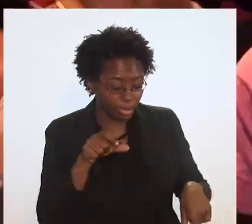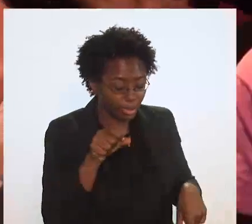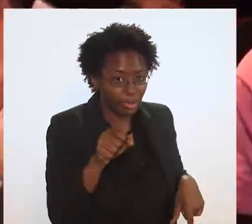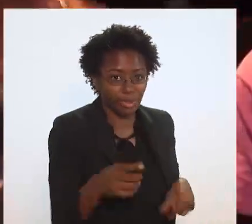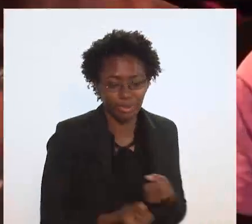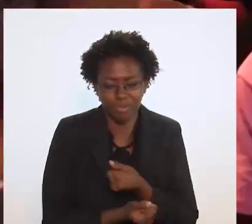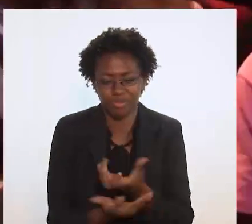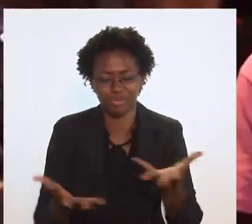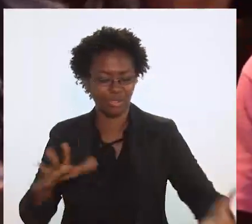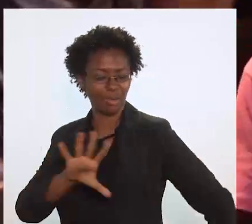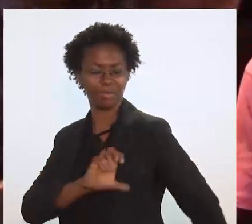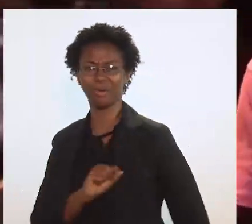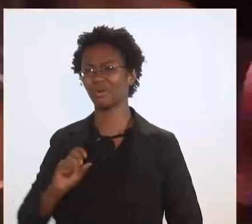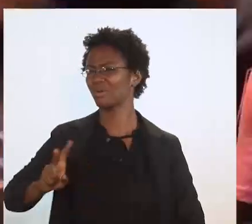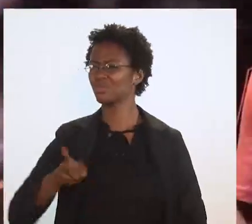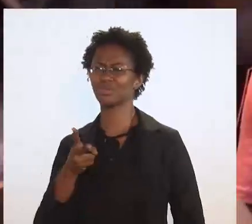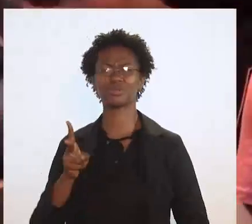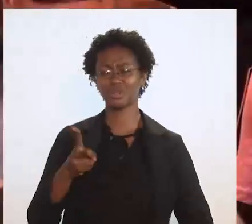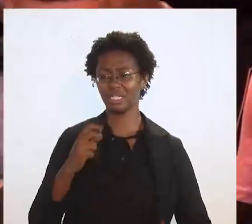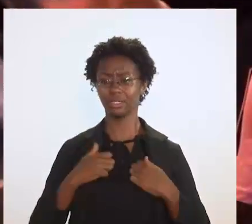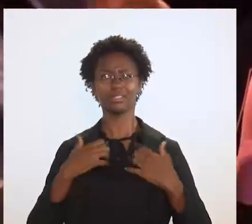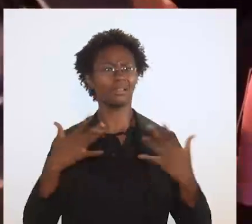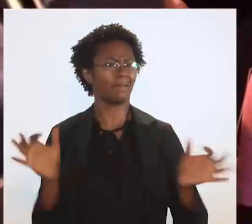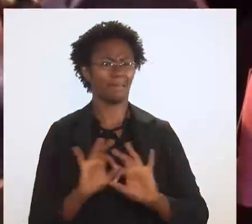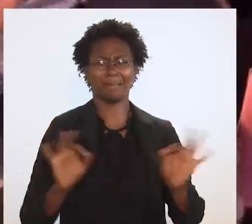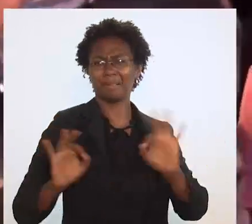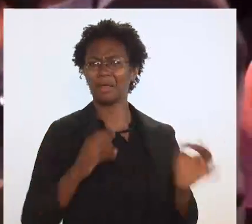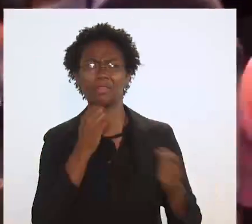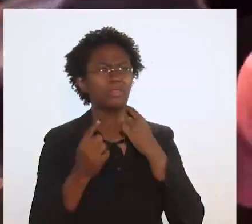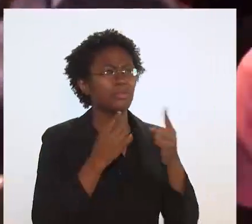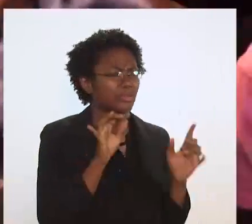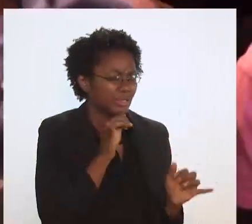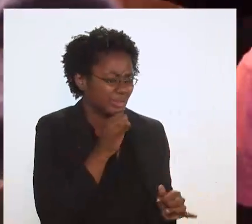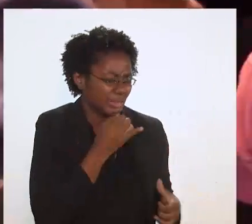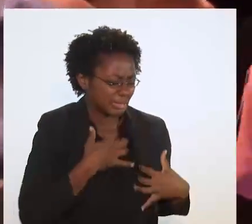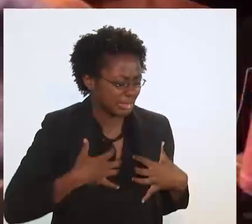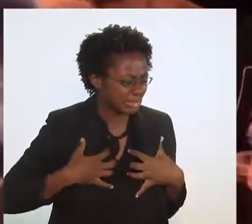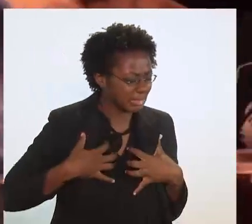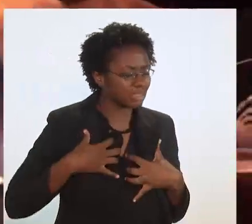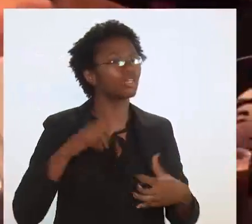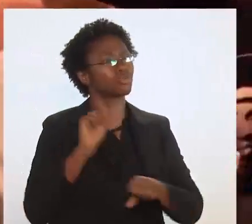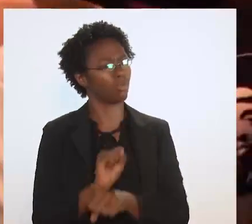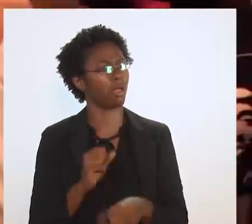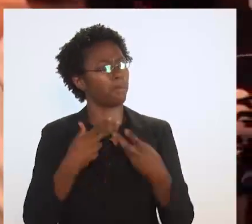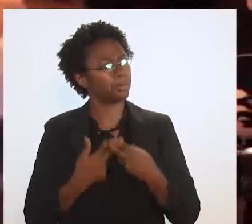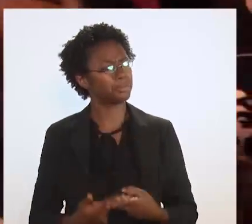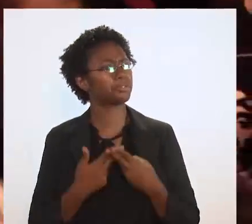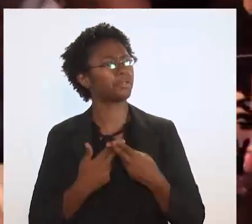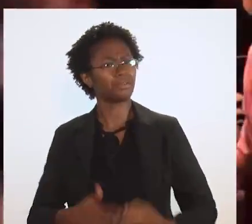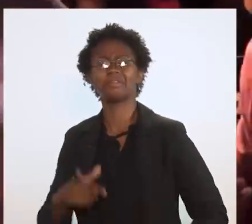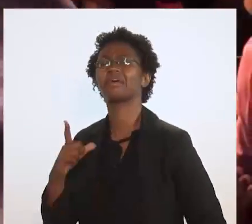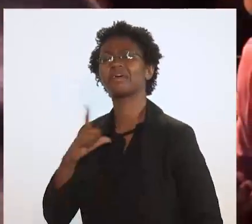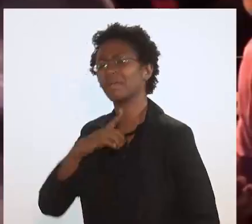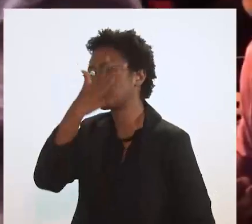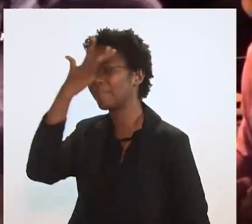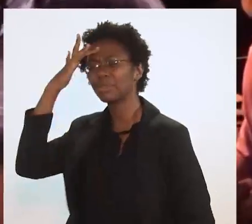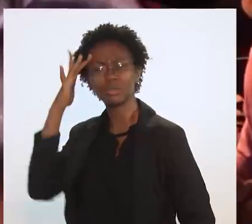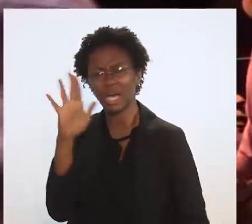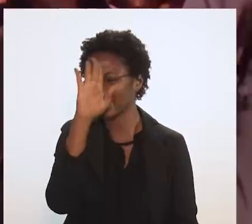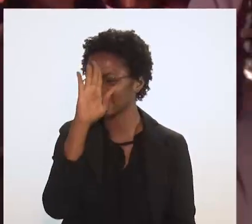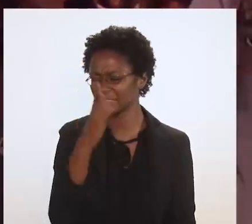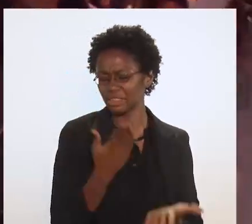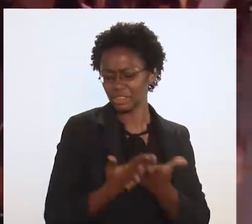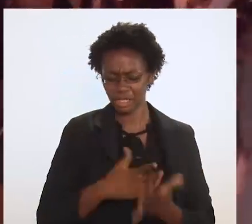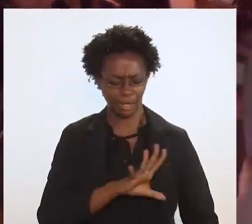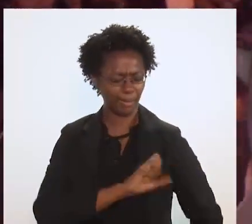chegar. Quem cultiva a semente do amor, segue em frente, não se apavora. Se na vida encontrar desabor, vai saber esperar sua